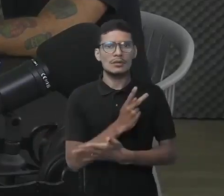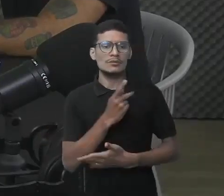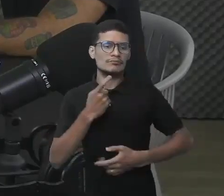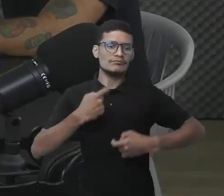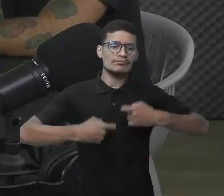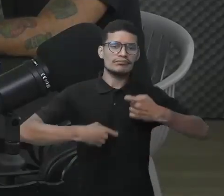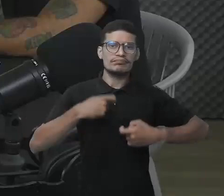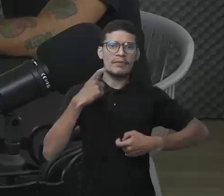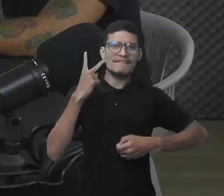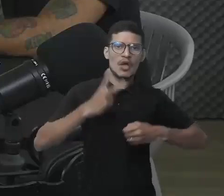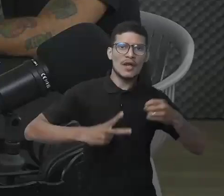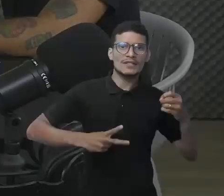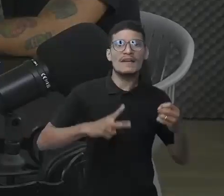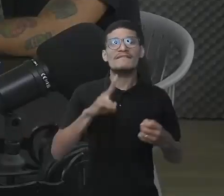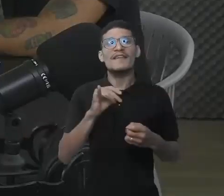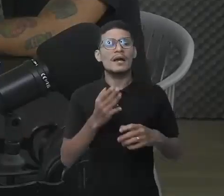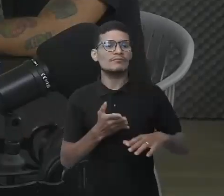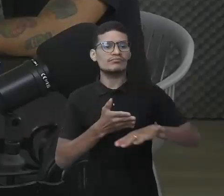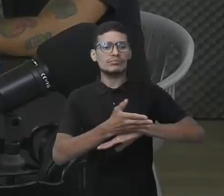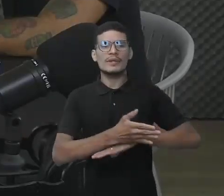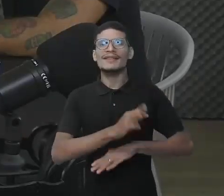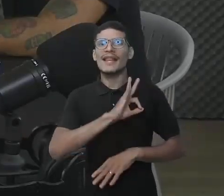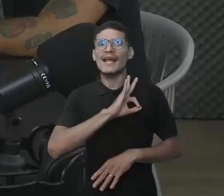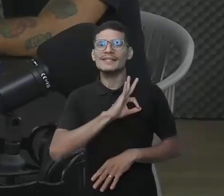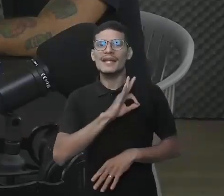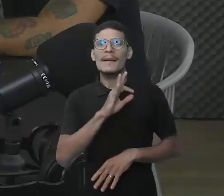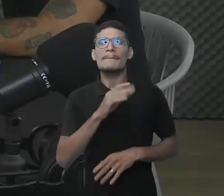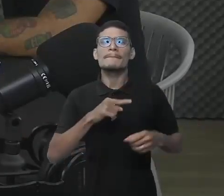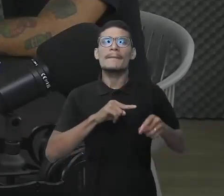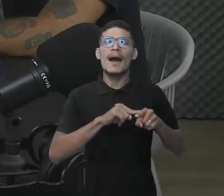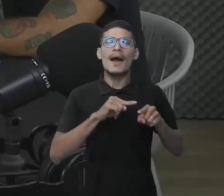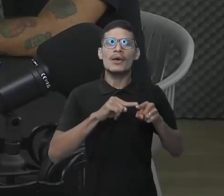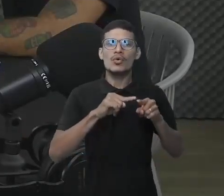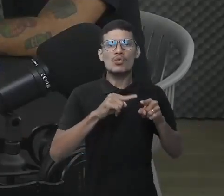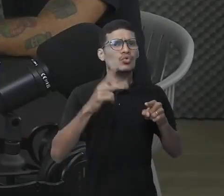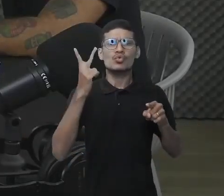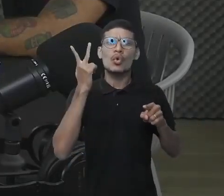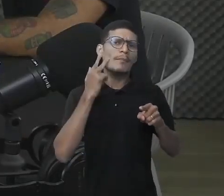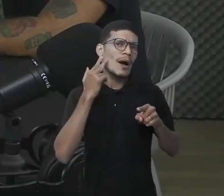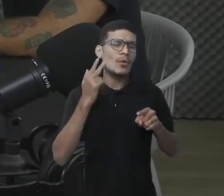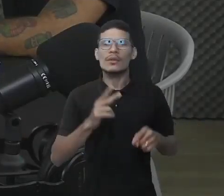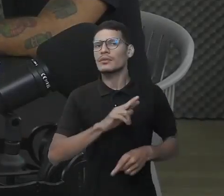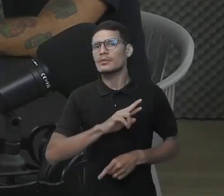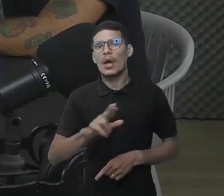elas vão para a delegacia de bairro, elas vão para a delegacia comum, que não são